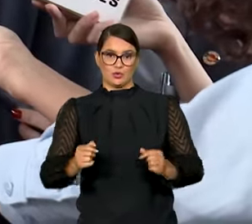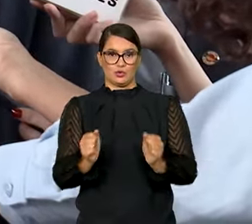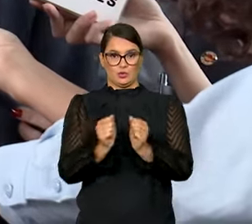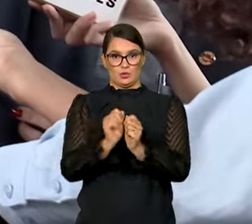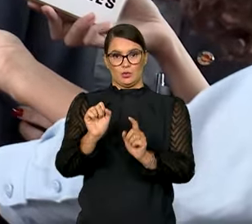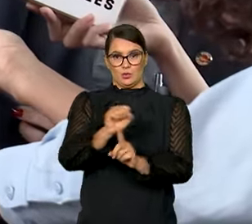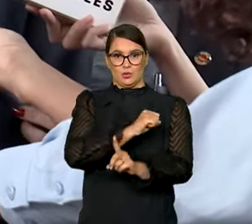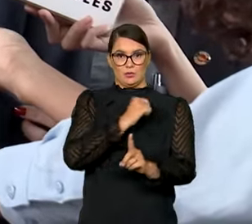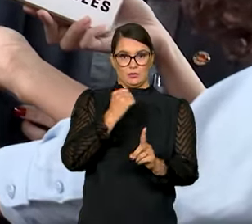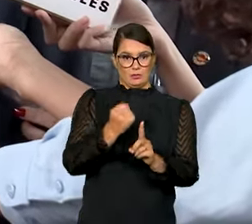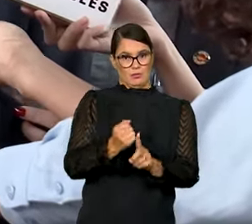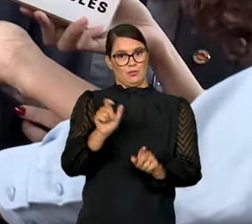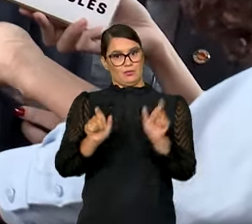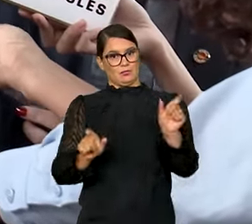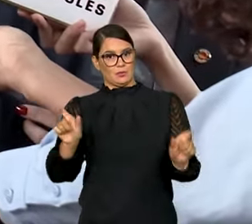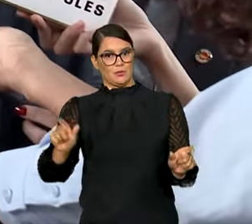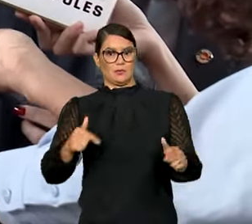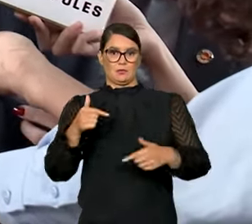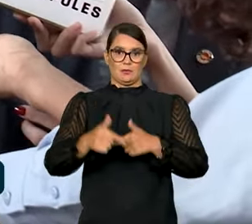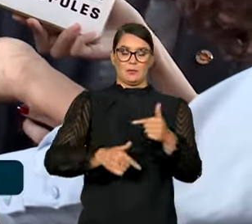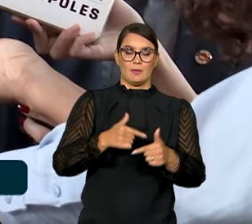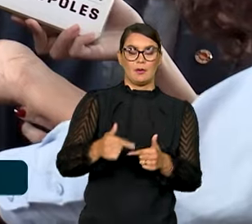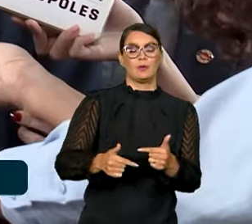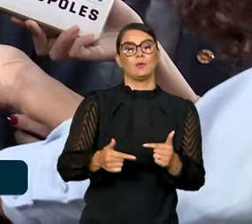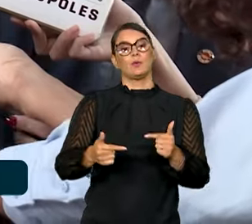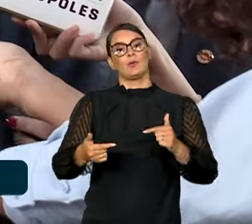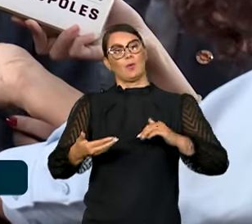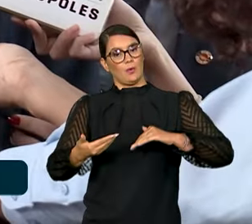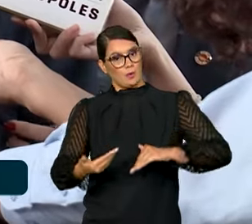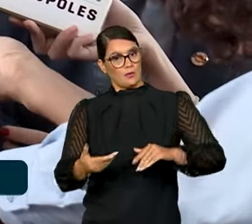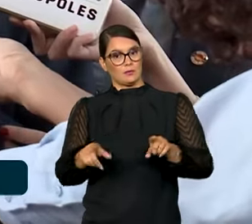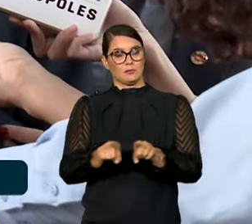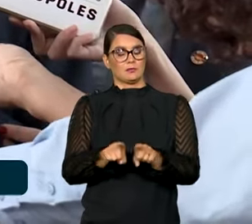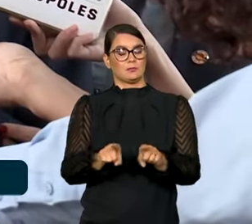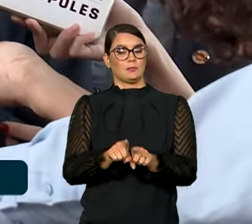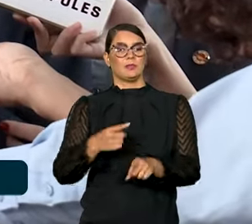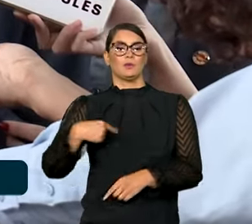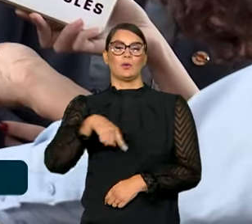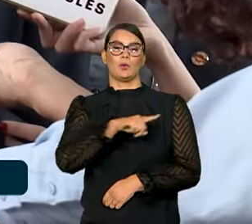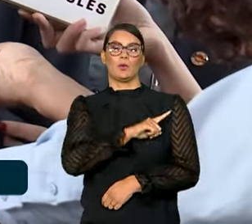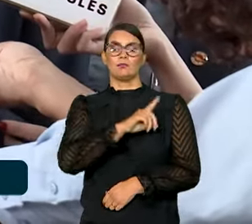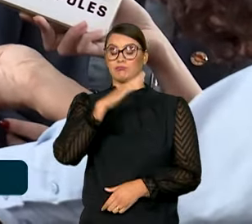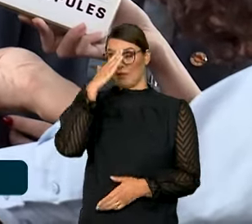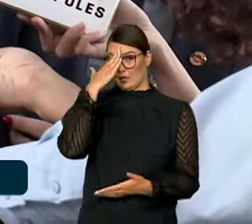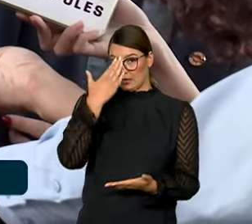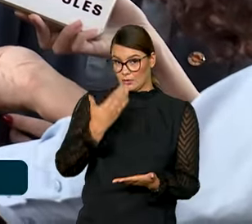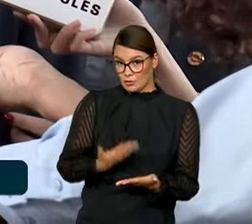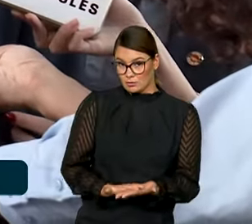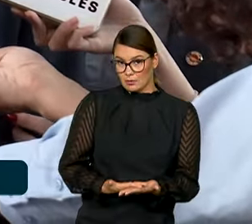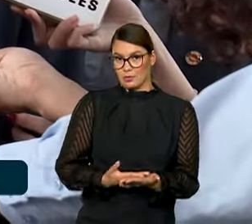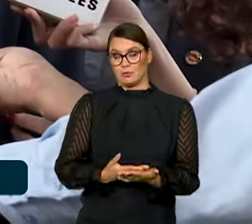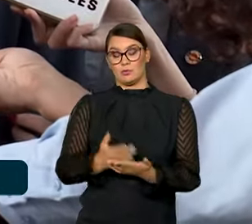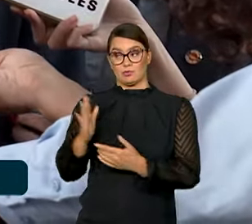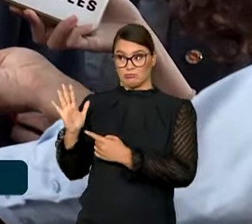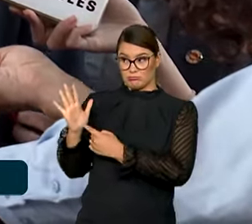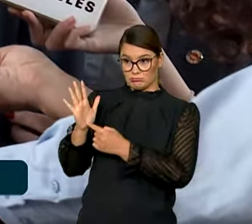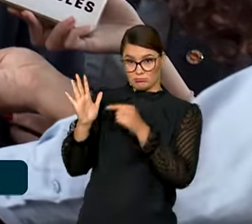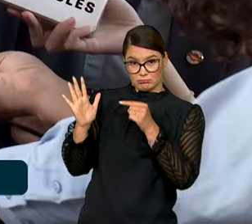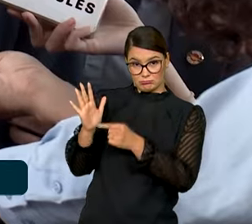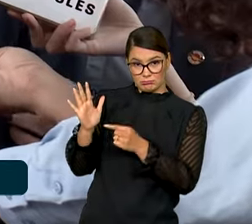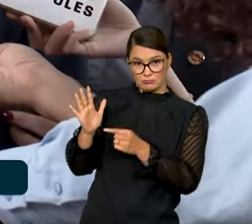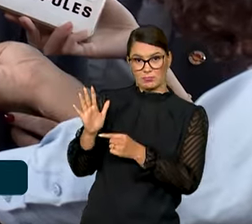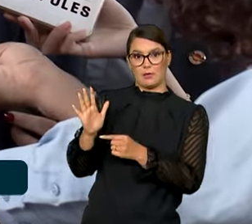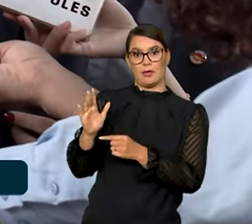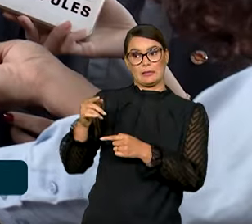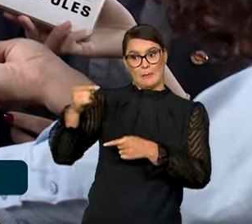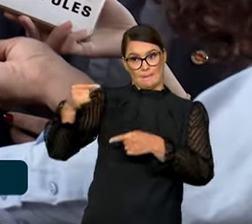os trabalhadores, os empresários, o Congresso Nacional. E nós temos convicção de que essa alternativa, do ponto de vista do desenho